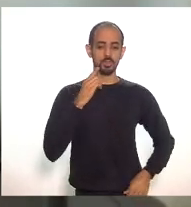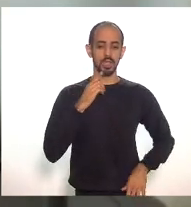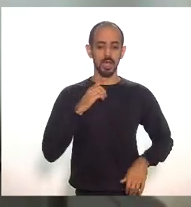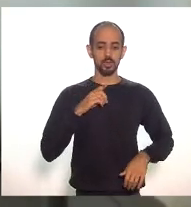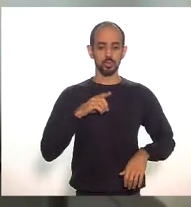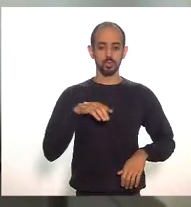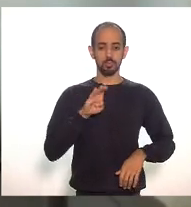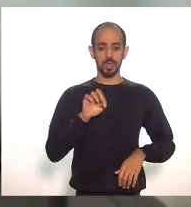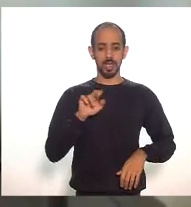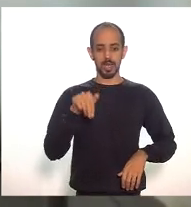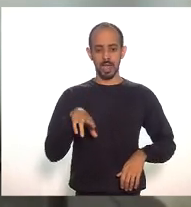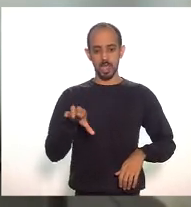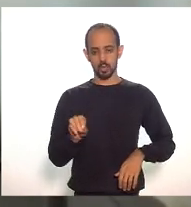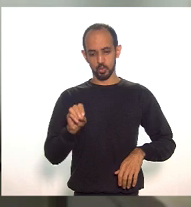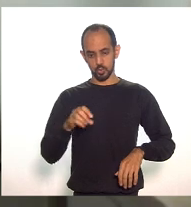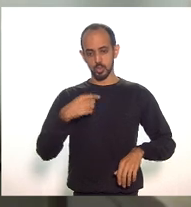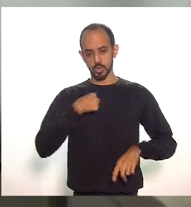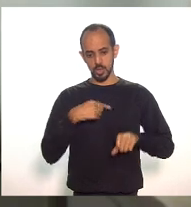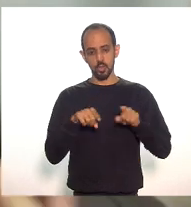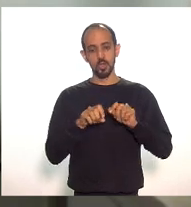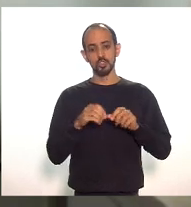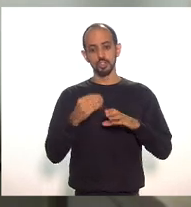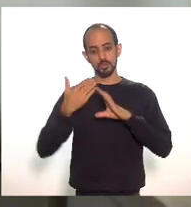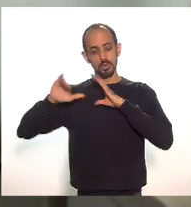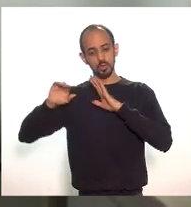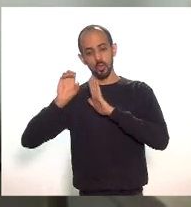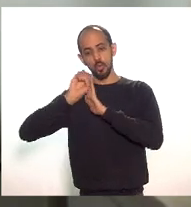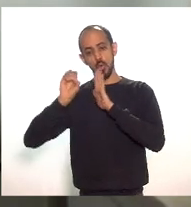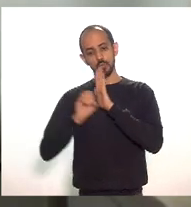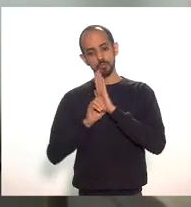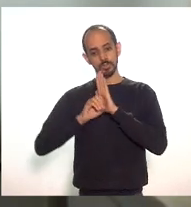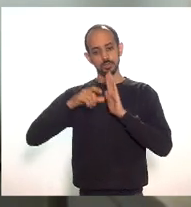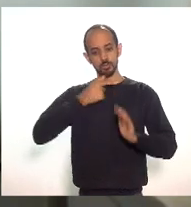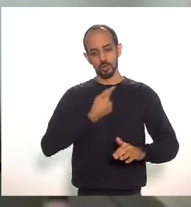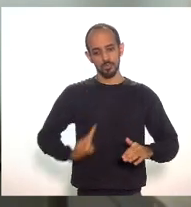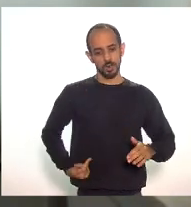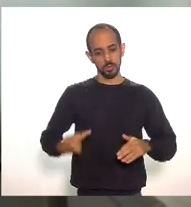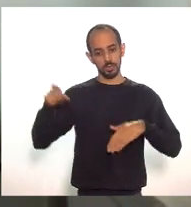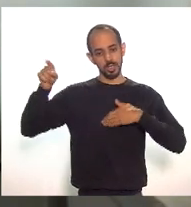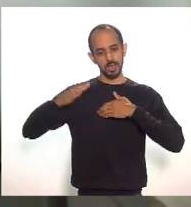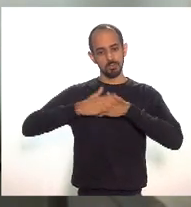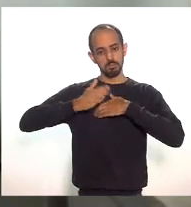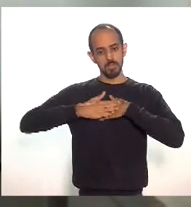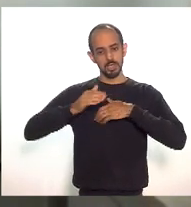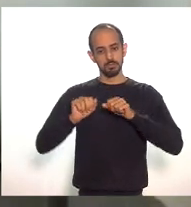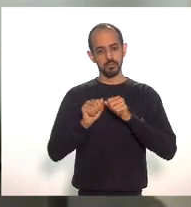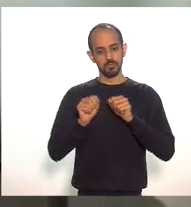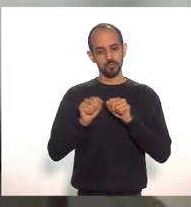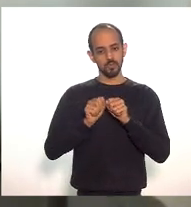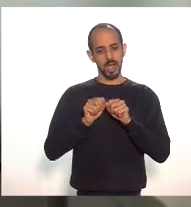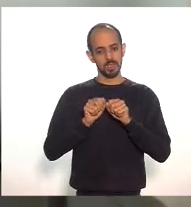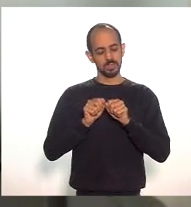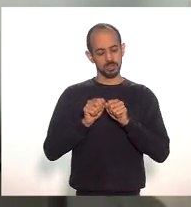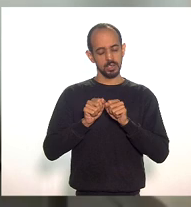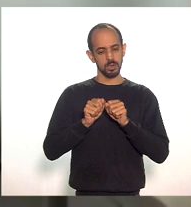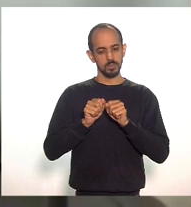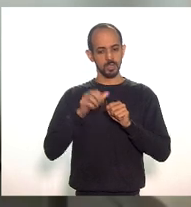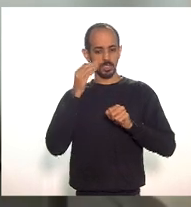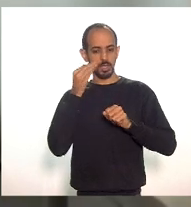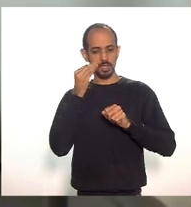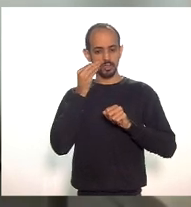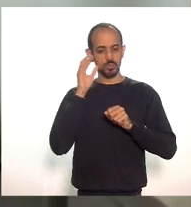caminhamos um ofício ao molhar dor pedindo que ele faça uma mediação de conflito